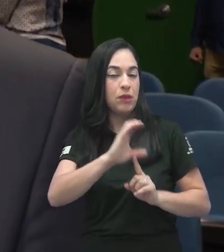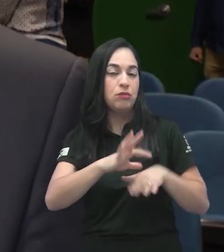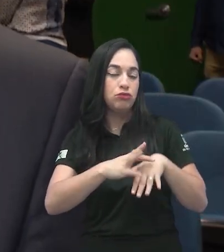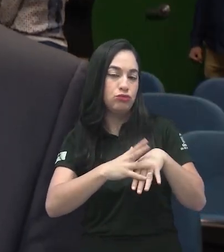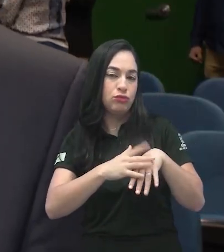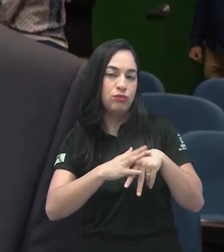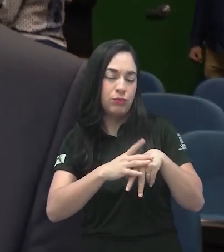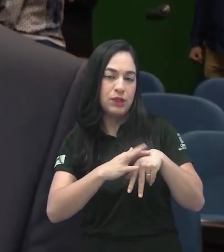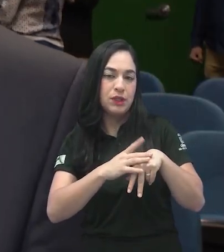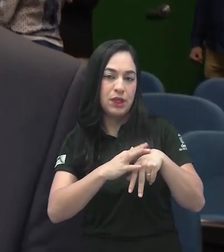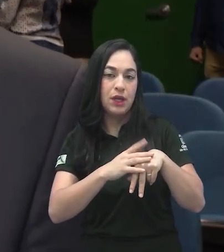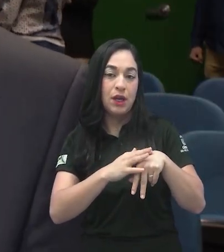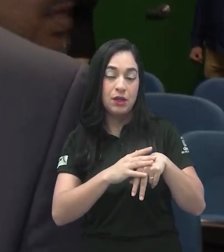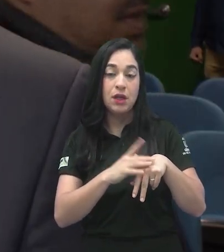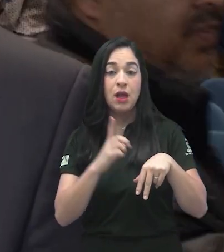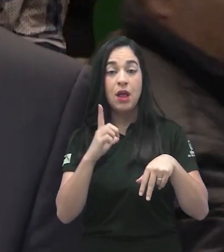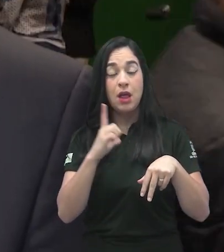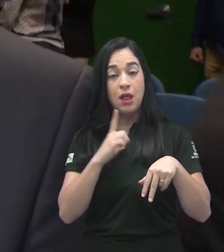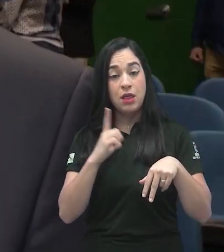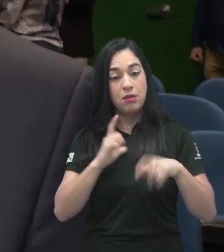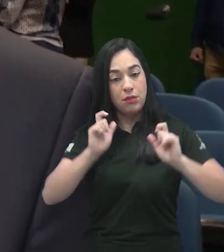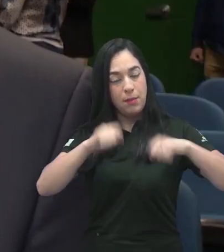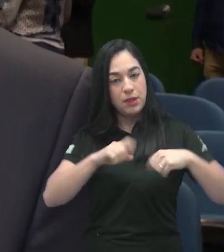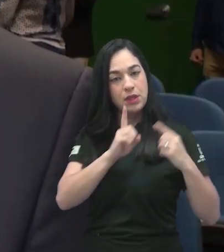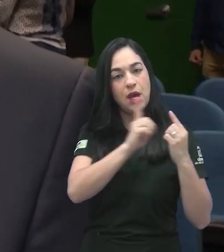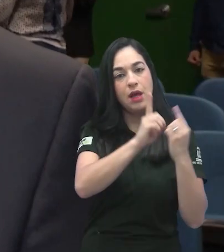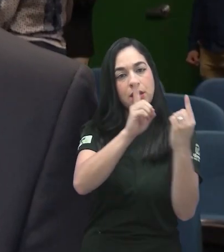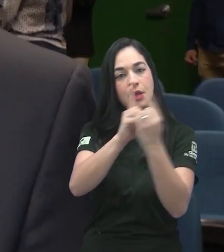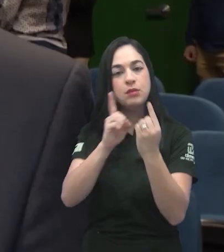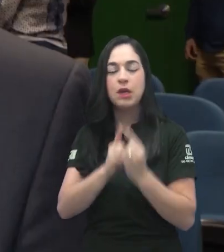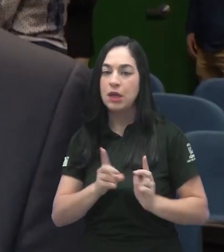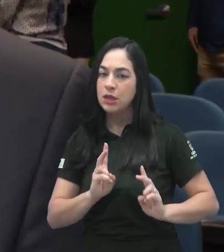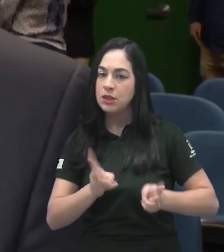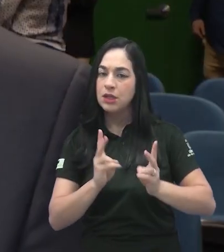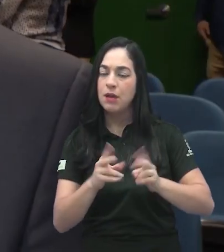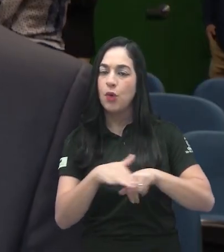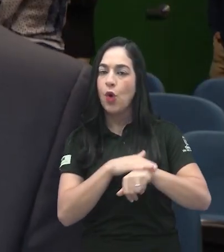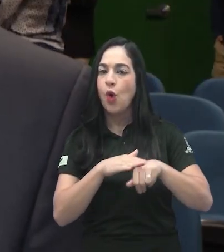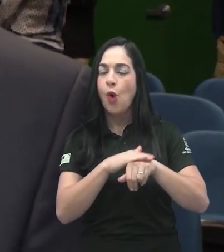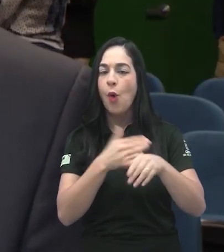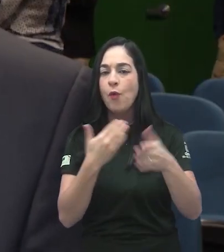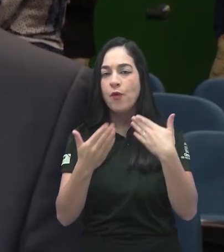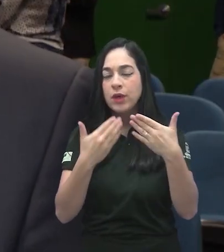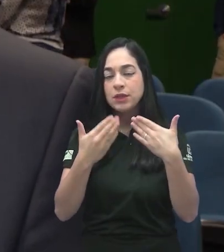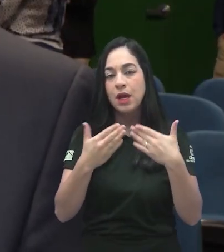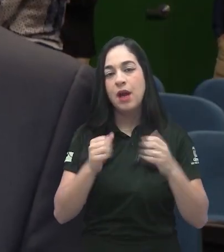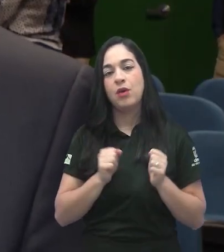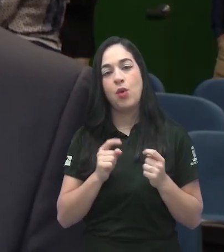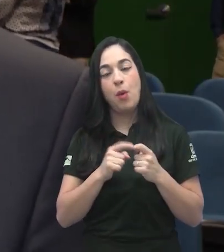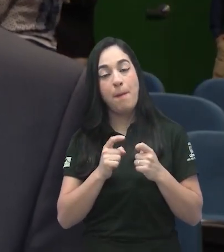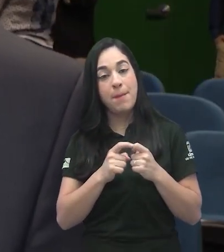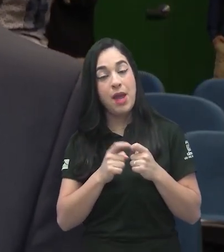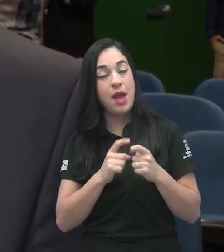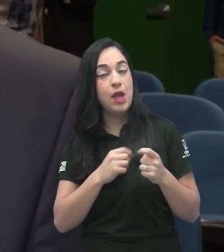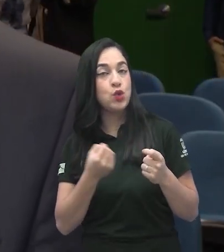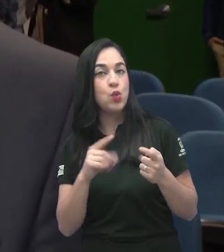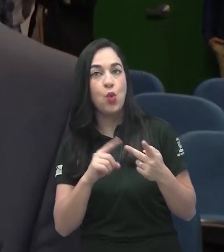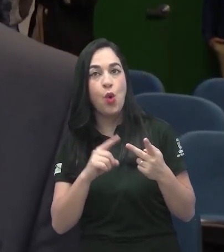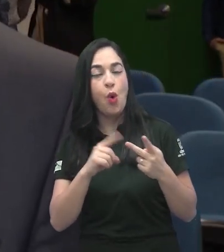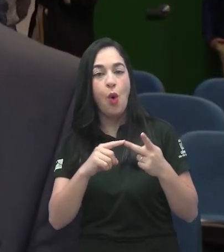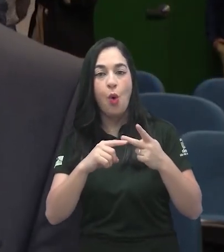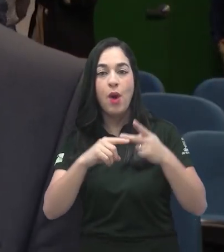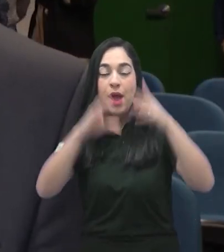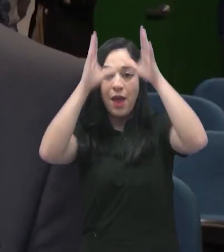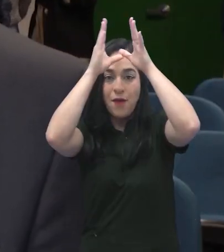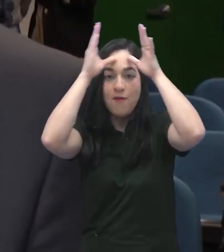usuários, para que no dia a dia eles tenham o acesso à possibilidade 24 horas de falar com a enfermeira, de falar com o médico, e